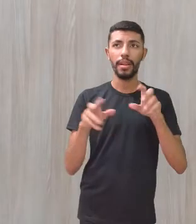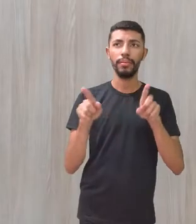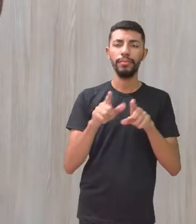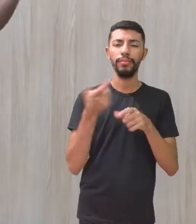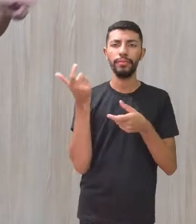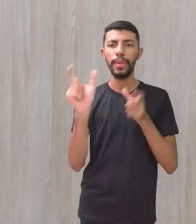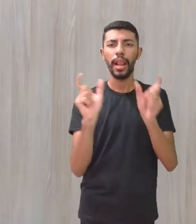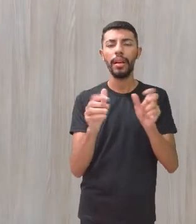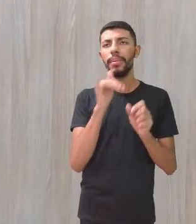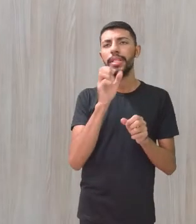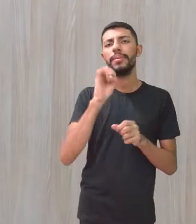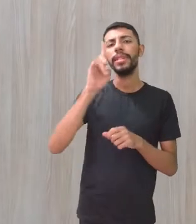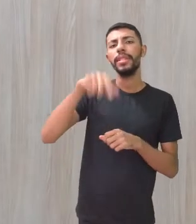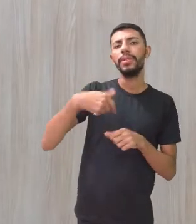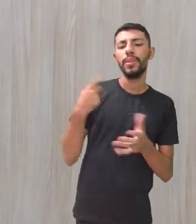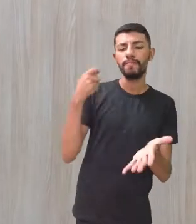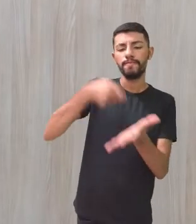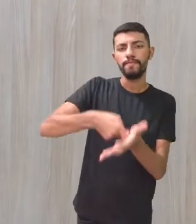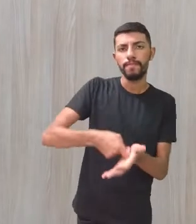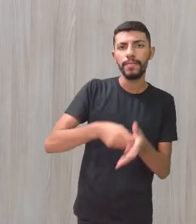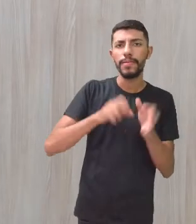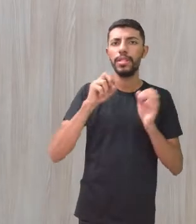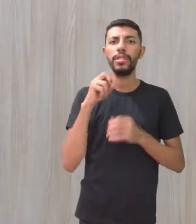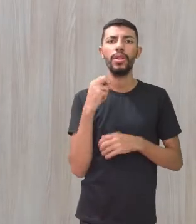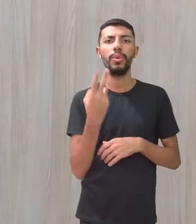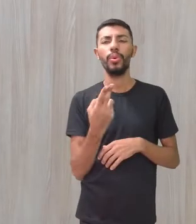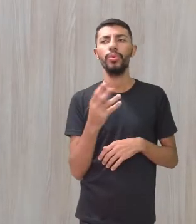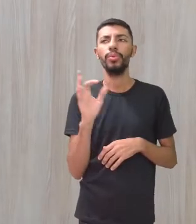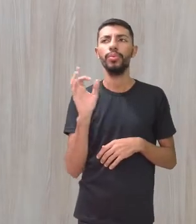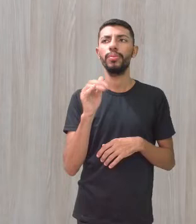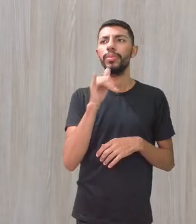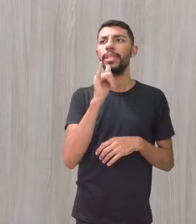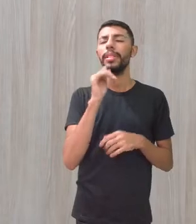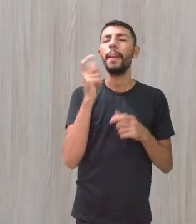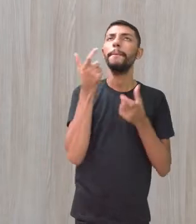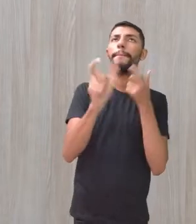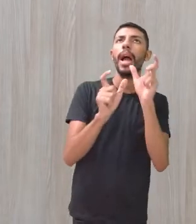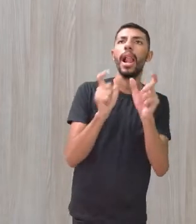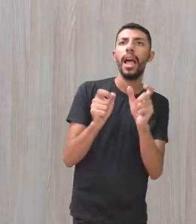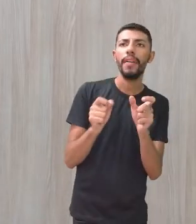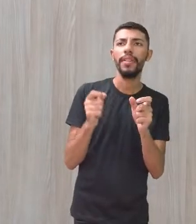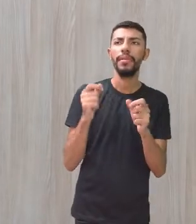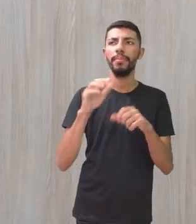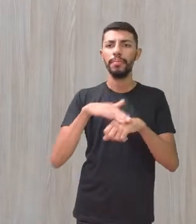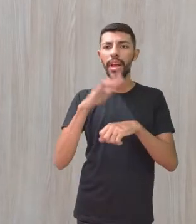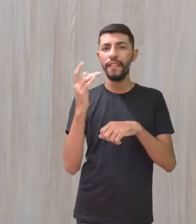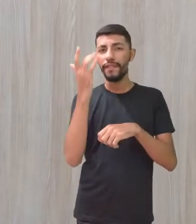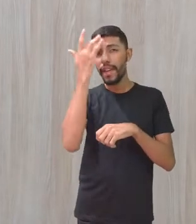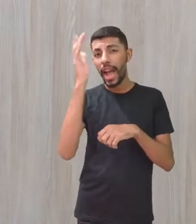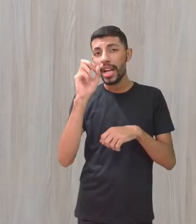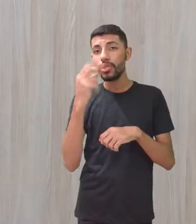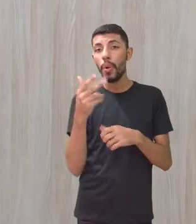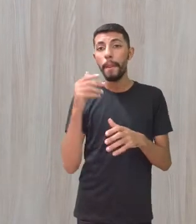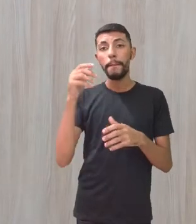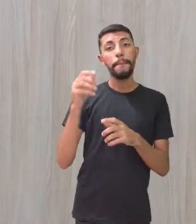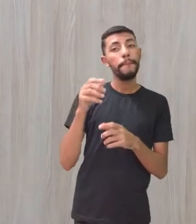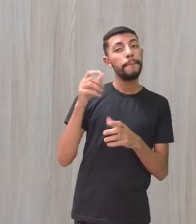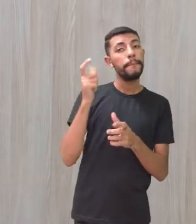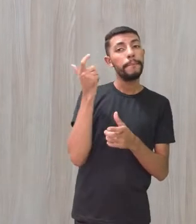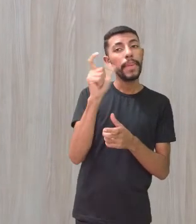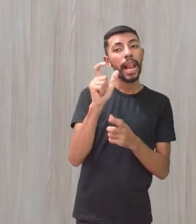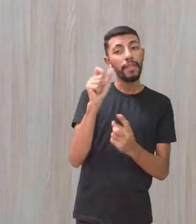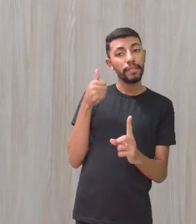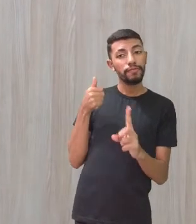usar imperativo, se eu não vou usar imperativo, se eu vou usar palavras mais amenas ou palavras mais impactantes. Então,